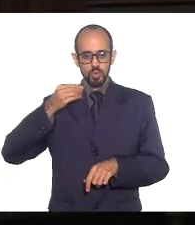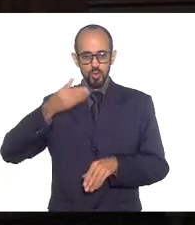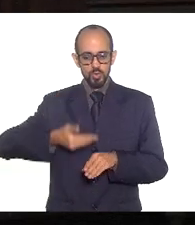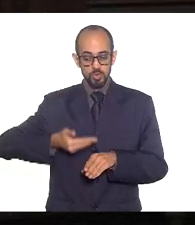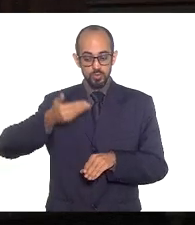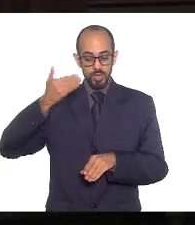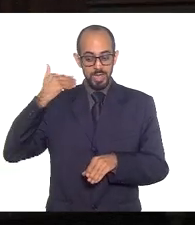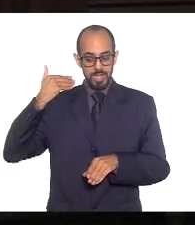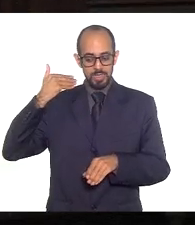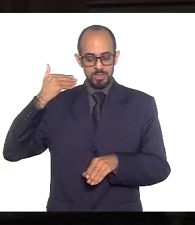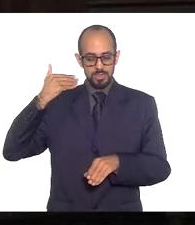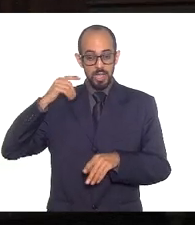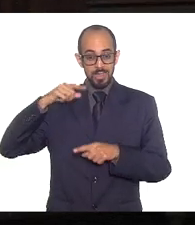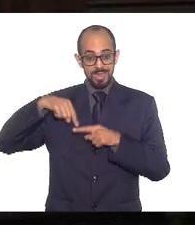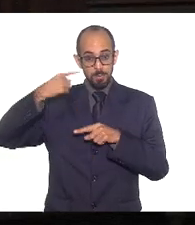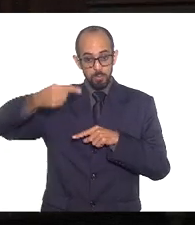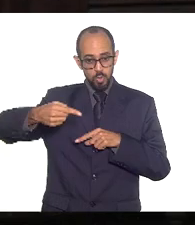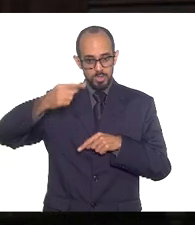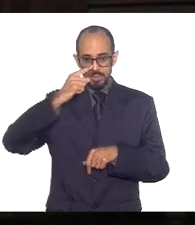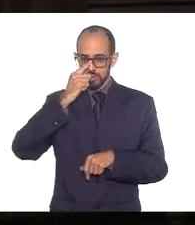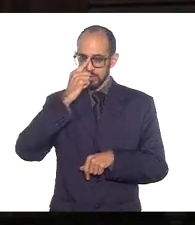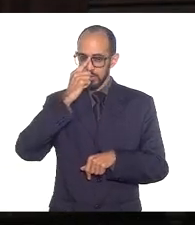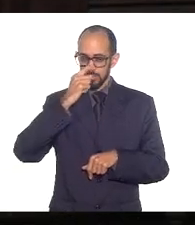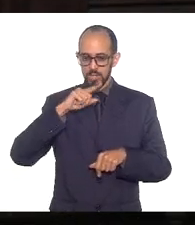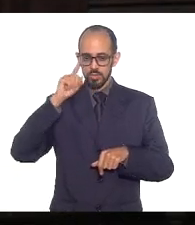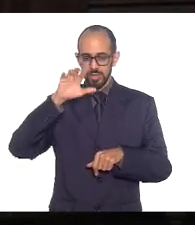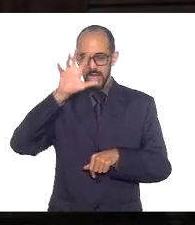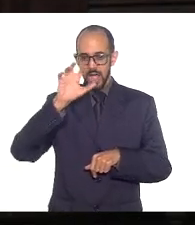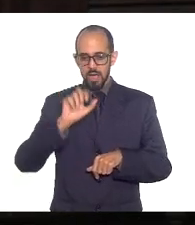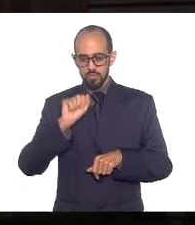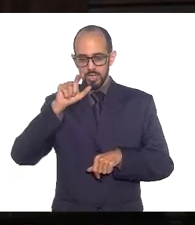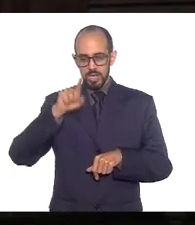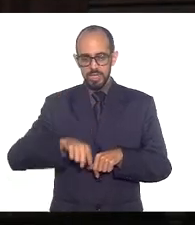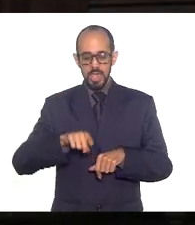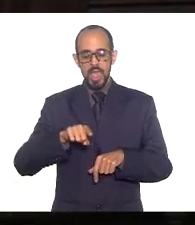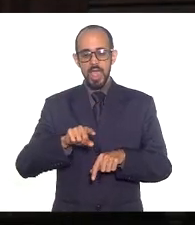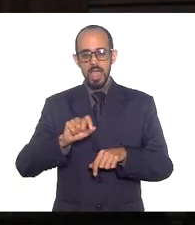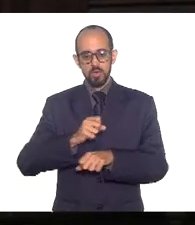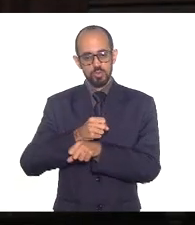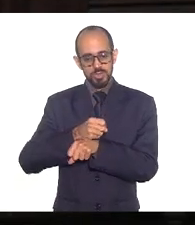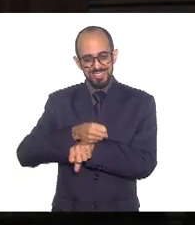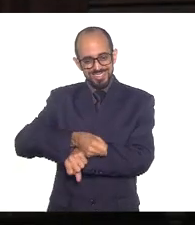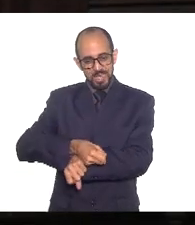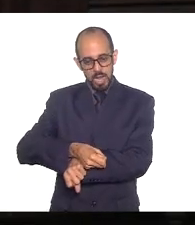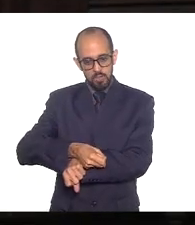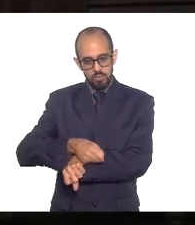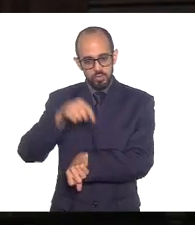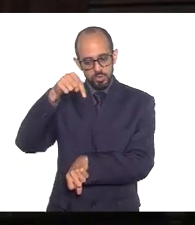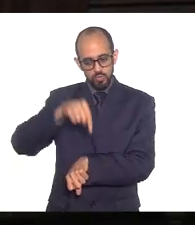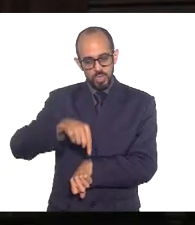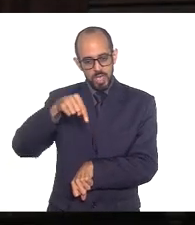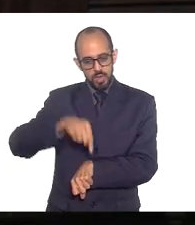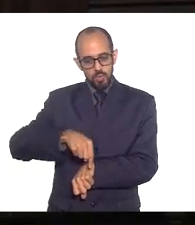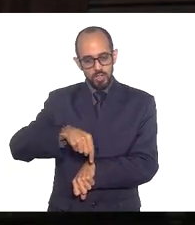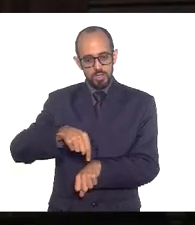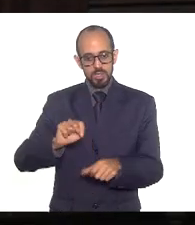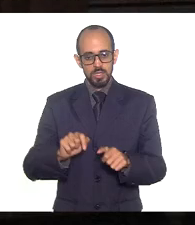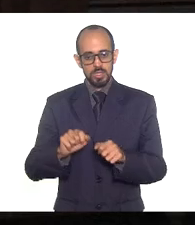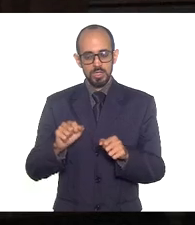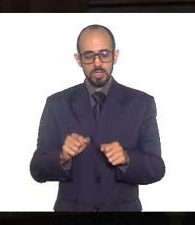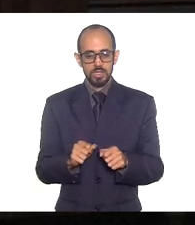os romanos que tá na mãe África que são os nossos escravos que aqui vieram E